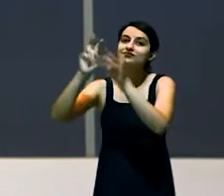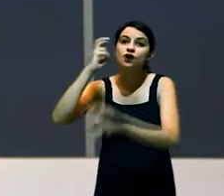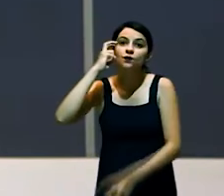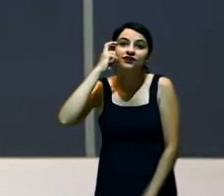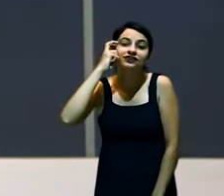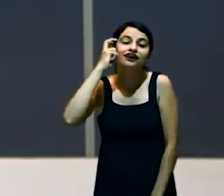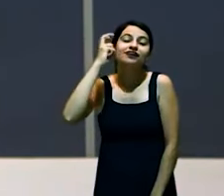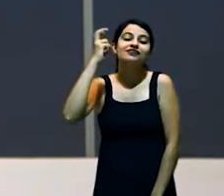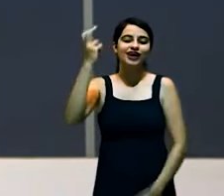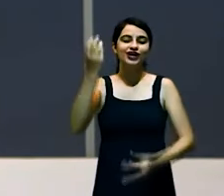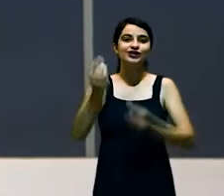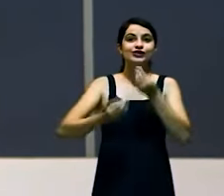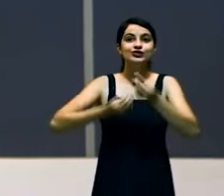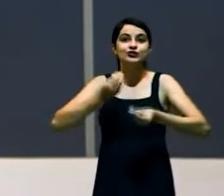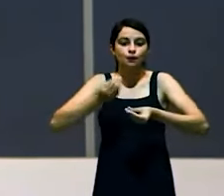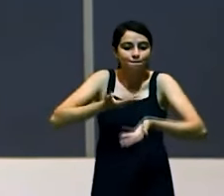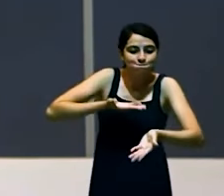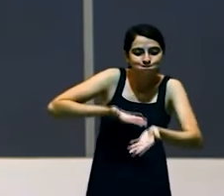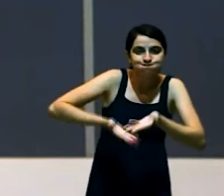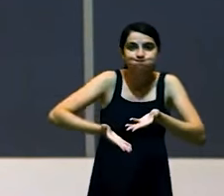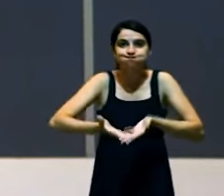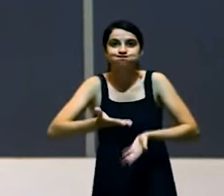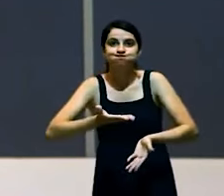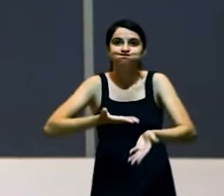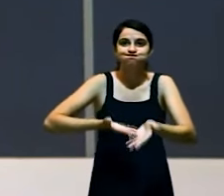lidar com o momento que ele está vivendo.